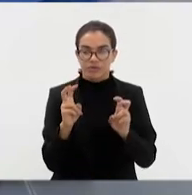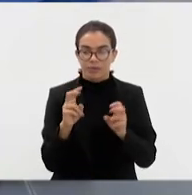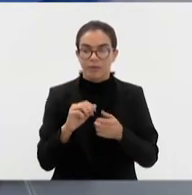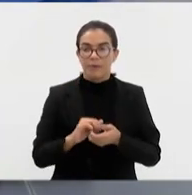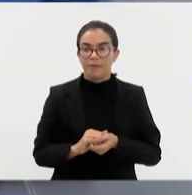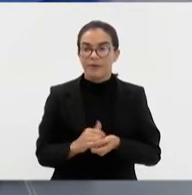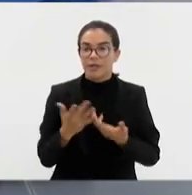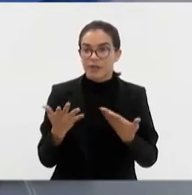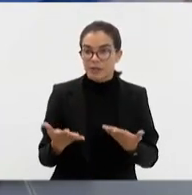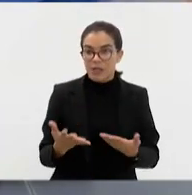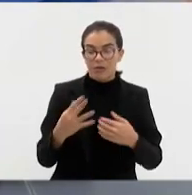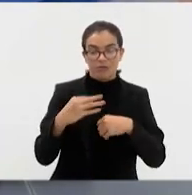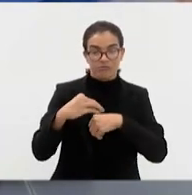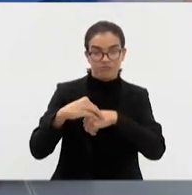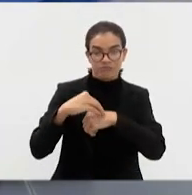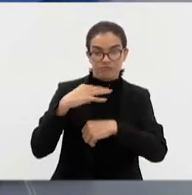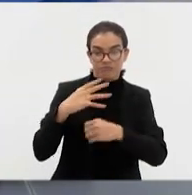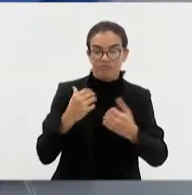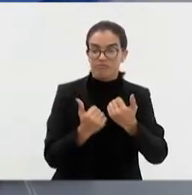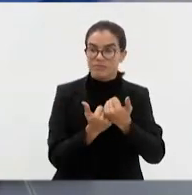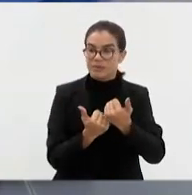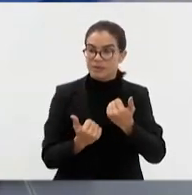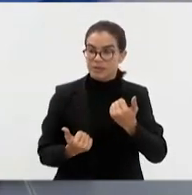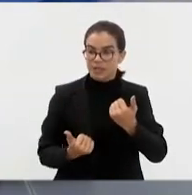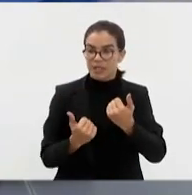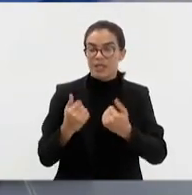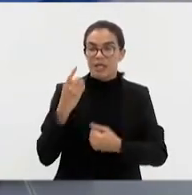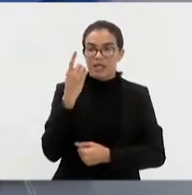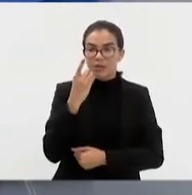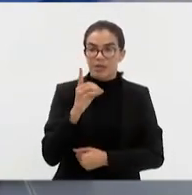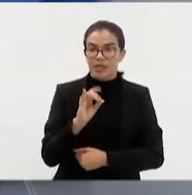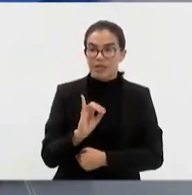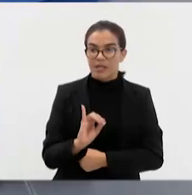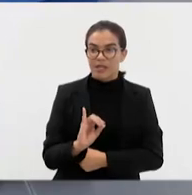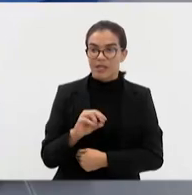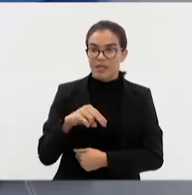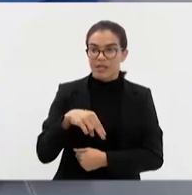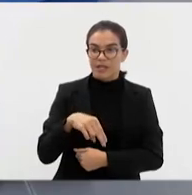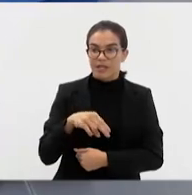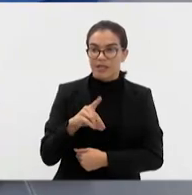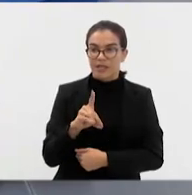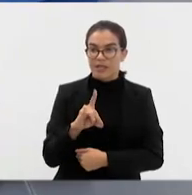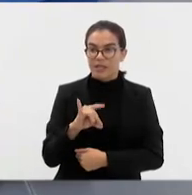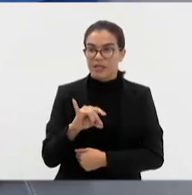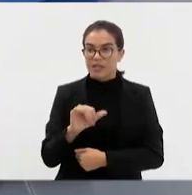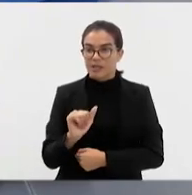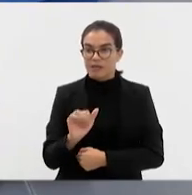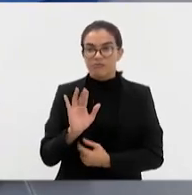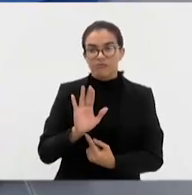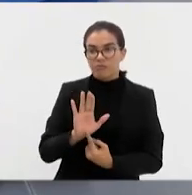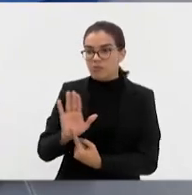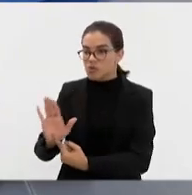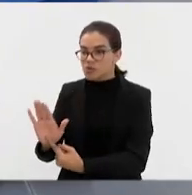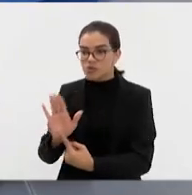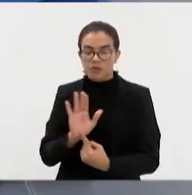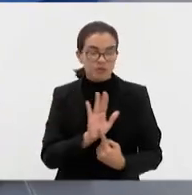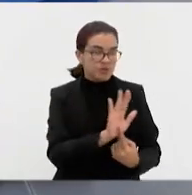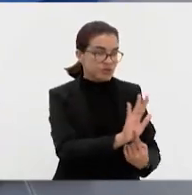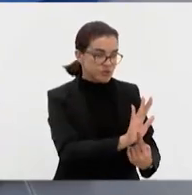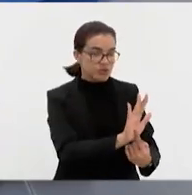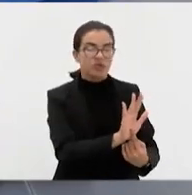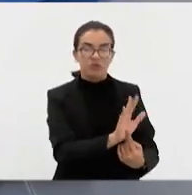a informação que eu tive da assessoria da deputada Índia, que tinha sido mostrado e tinha